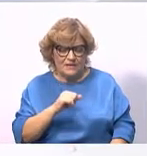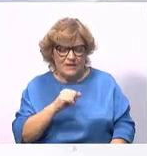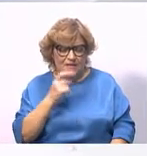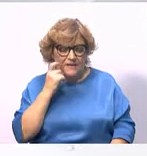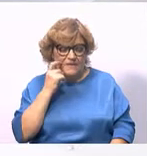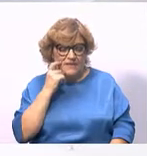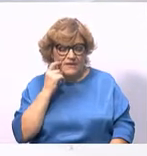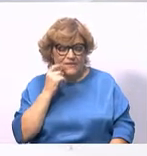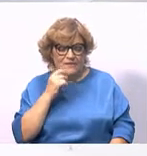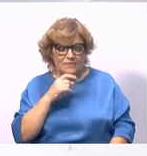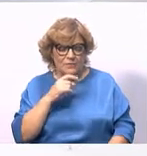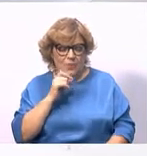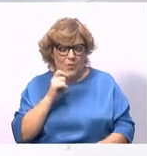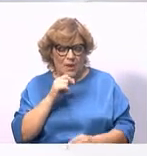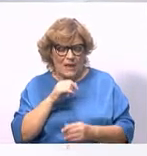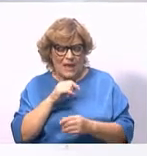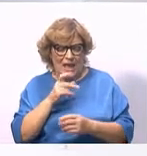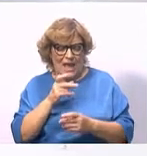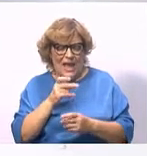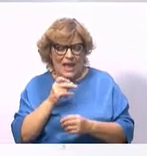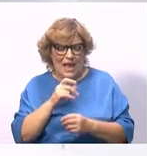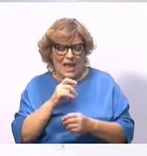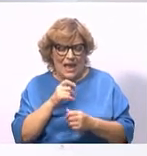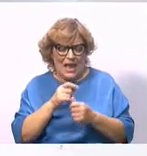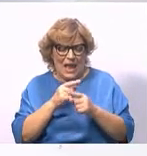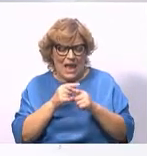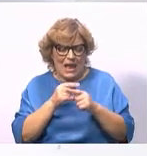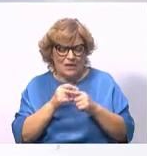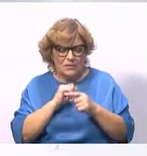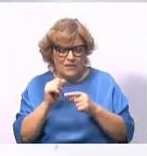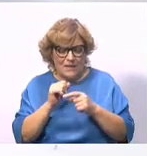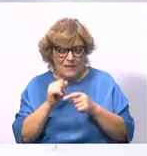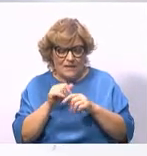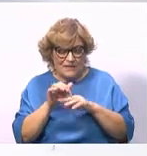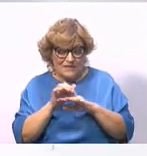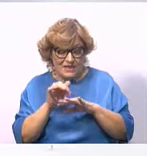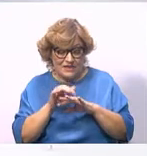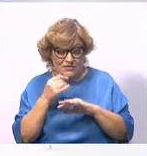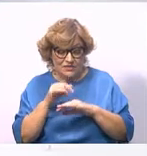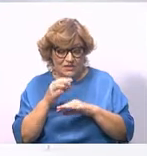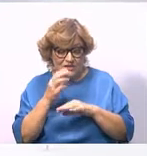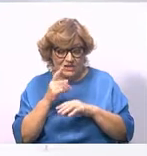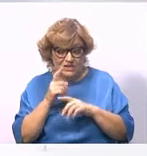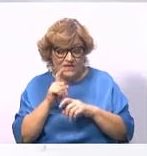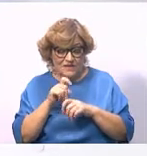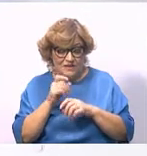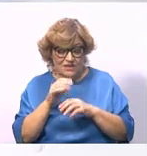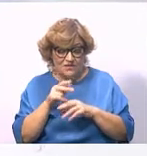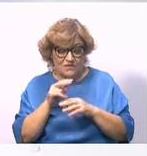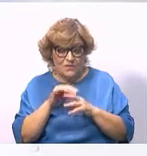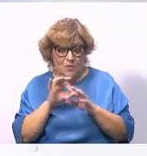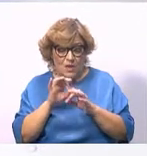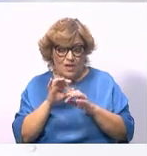dente, um filetezinho do alho entre os dedos, o calo sairia. 3 dias fechado, sem mexer.